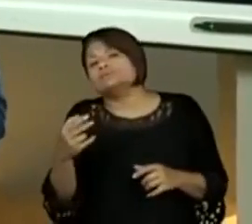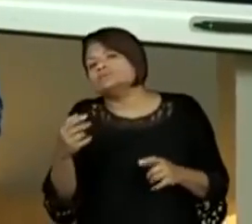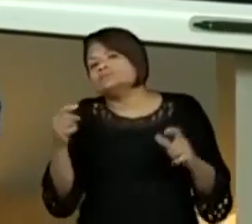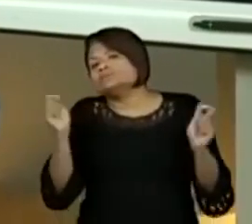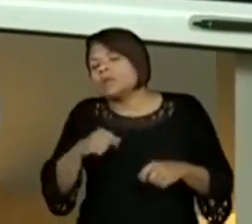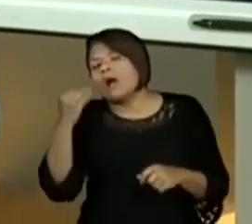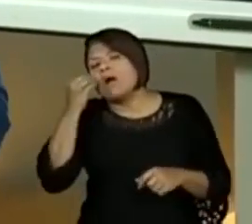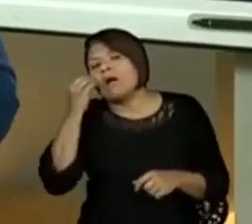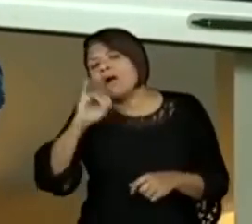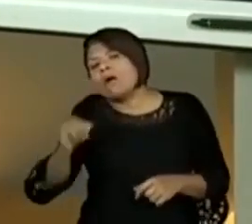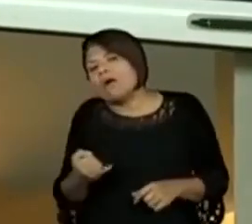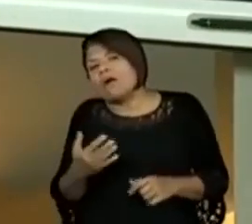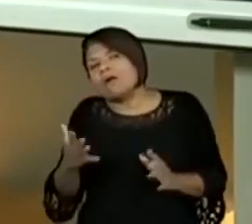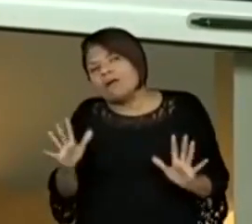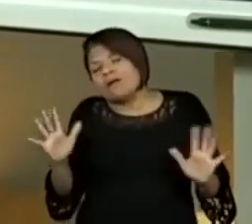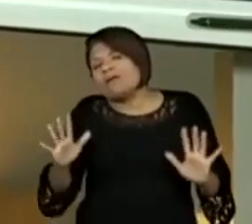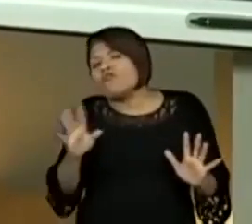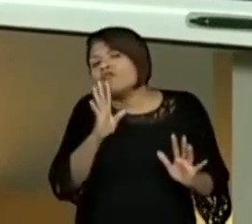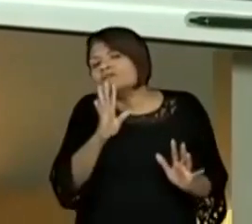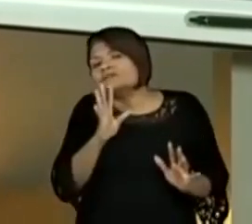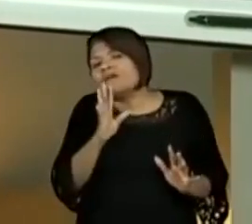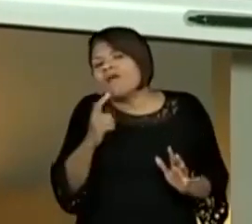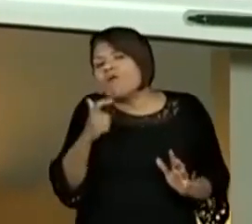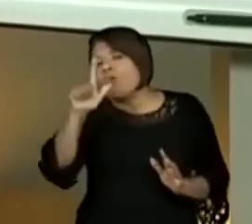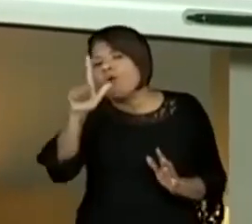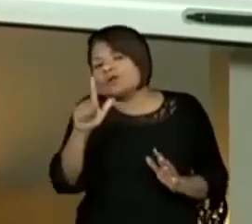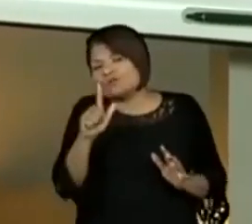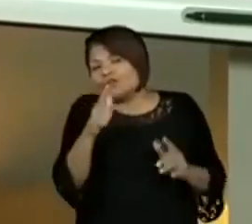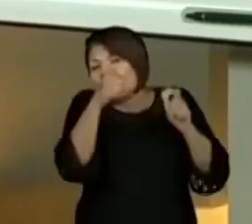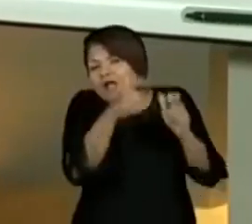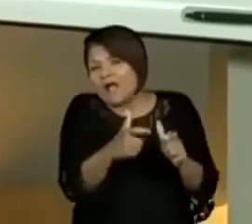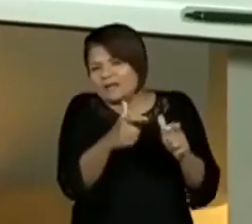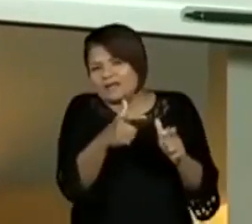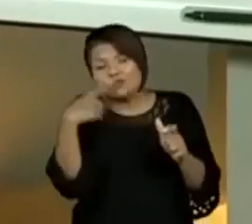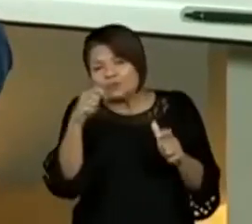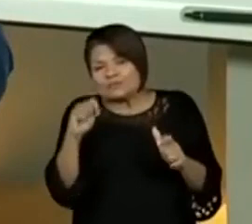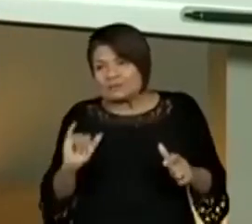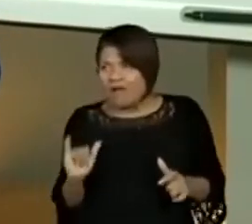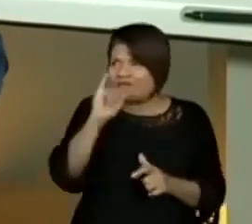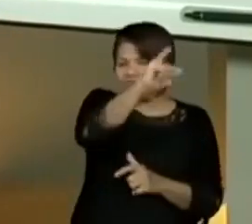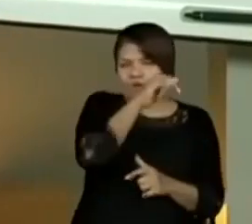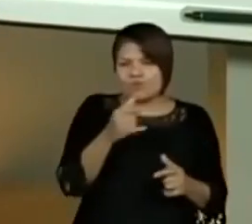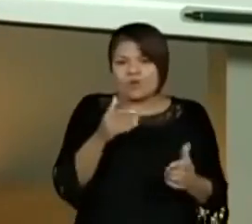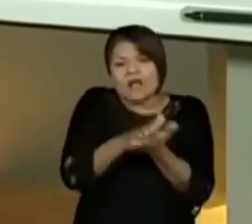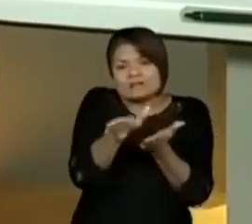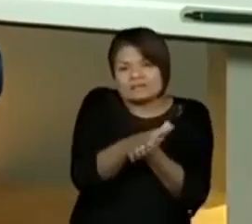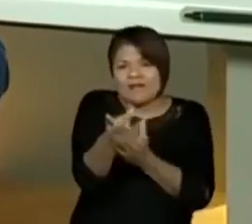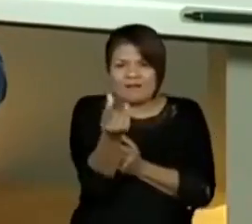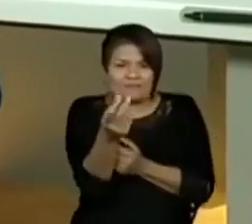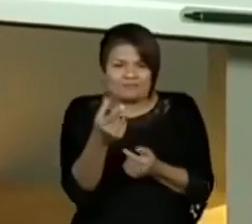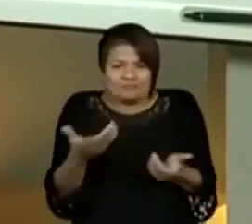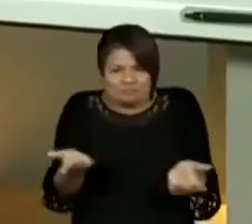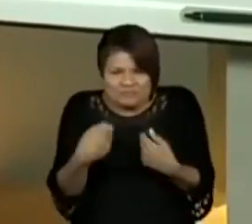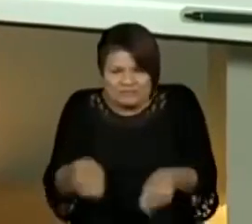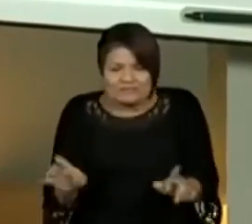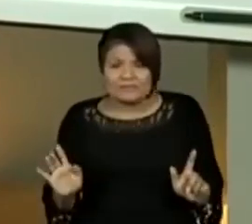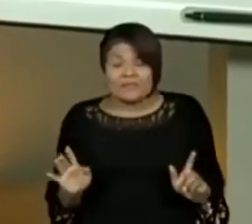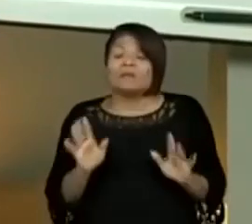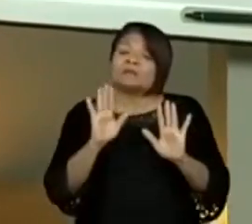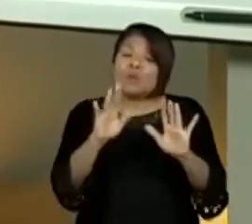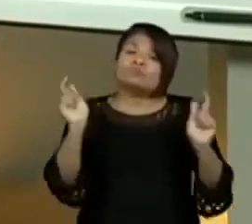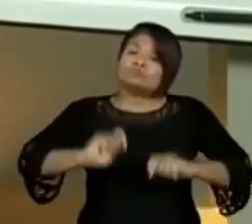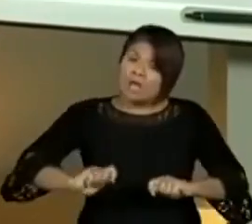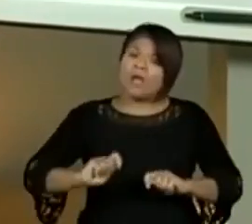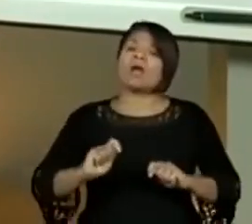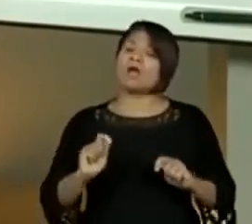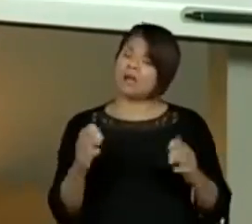essa oportunidade, né? De conhecer uma outra história. Então a notícia no título já dava uma dimensão dessa possibilidade